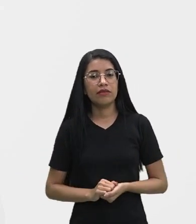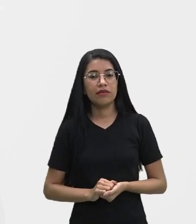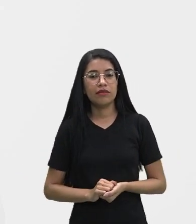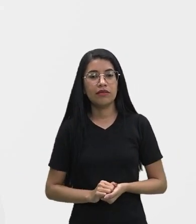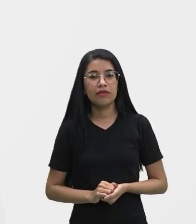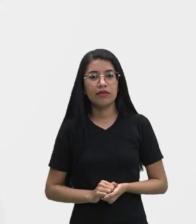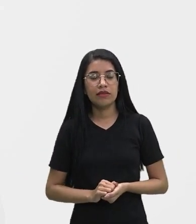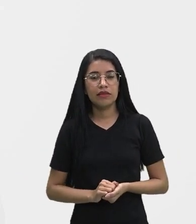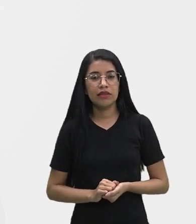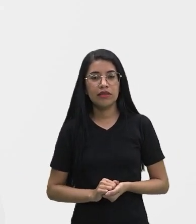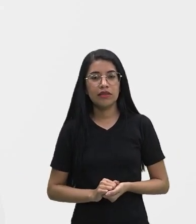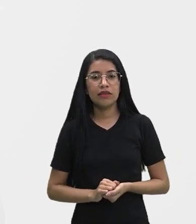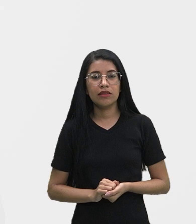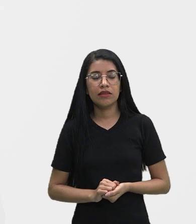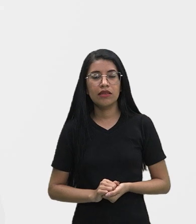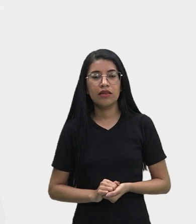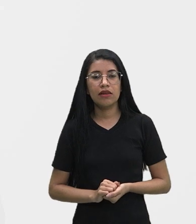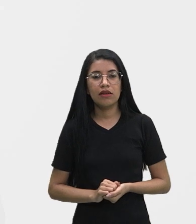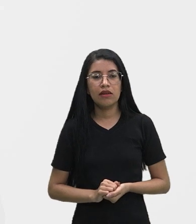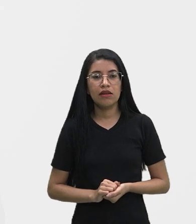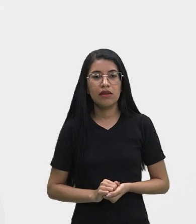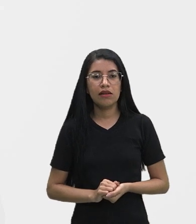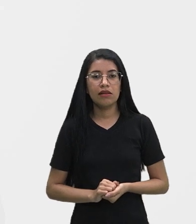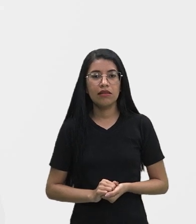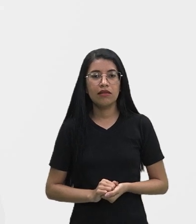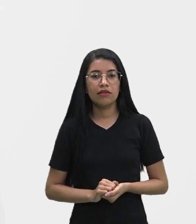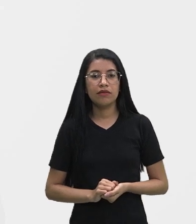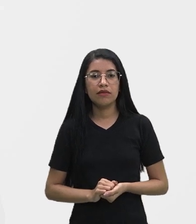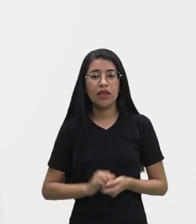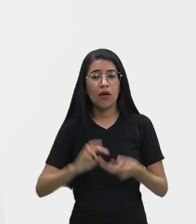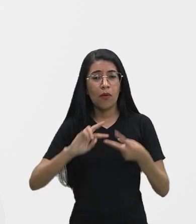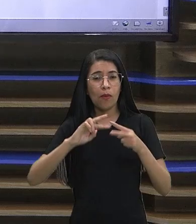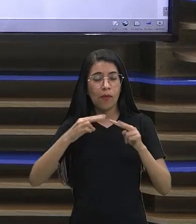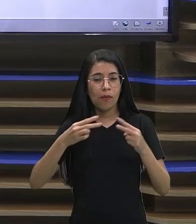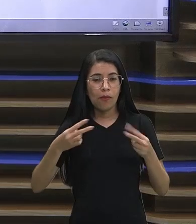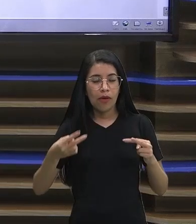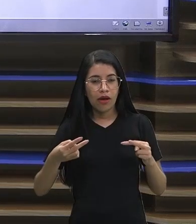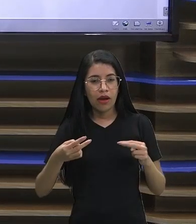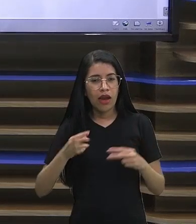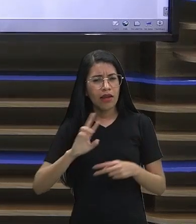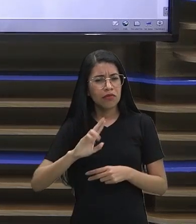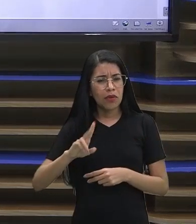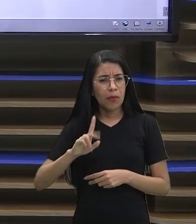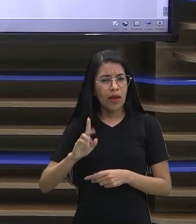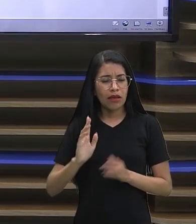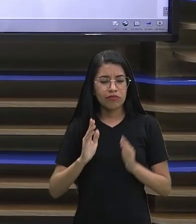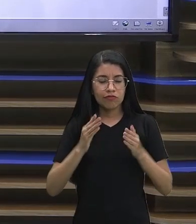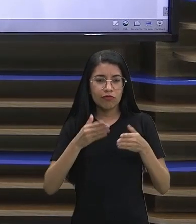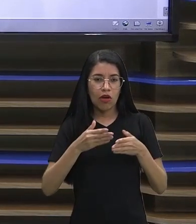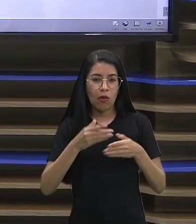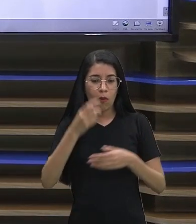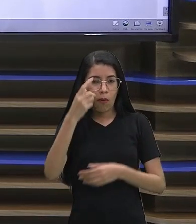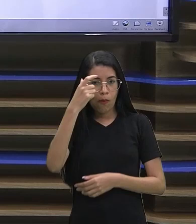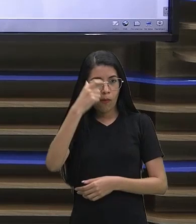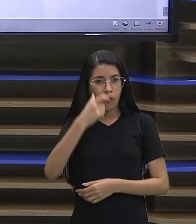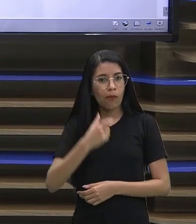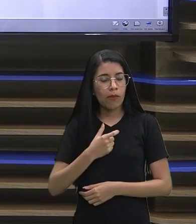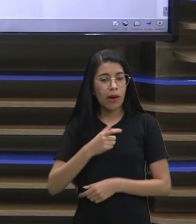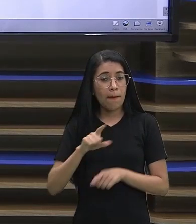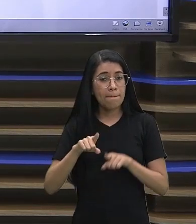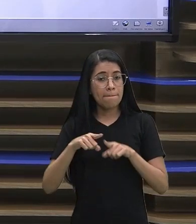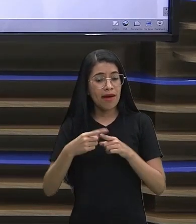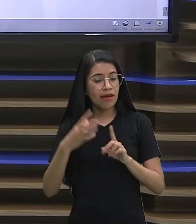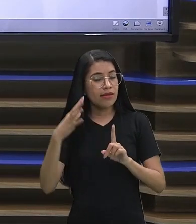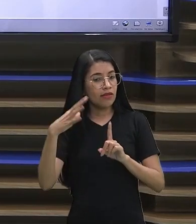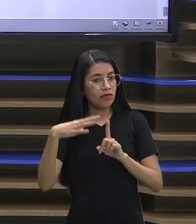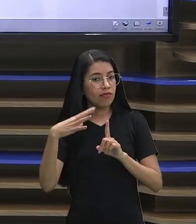o material genético, né? Ele não determina quem você é, mas ele